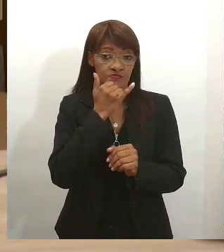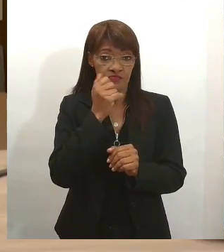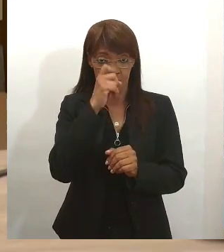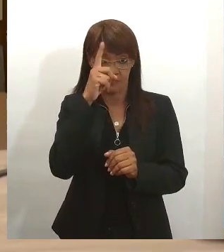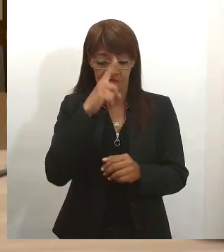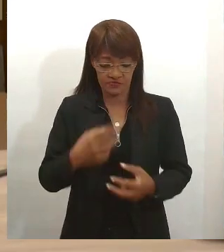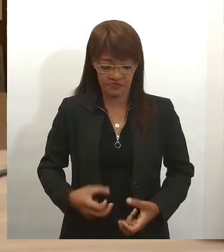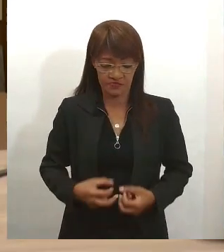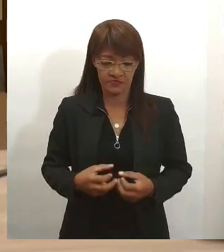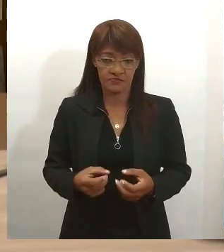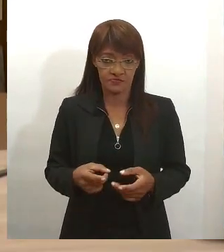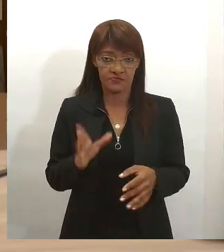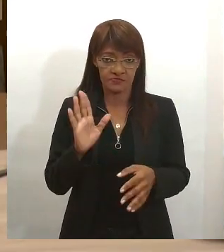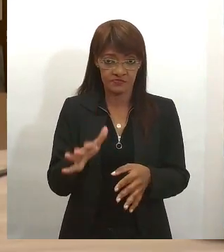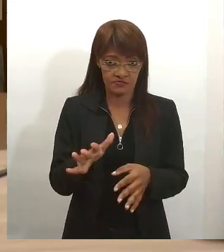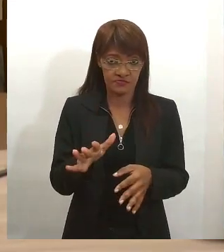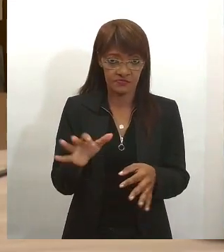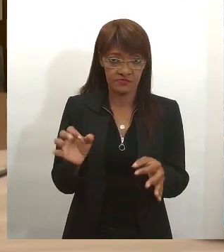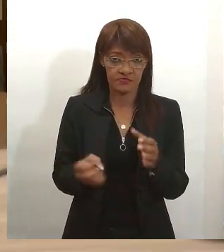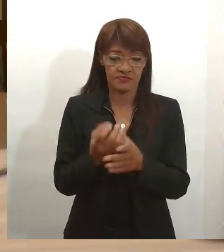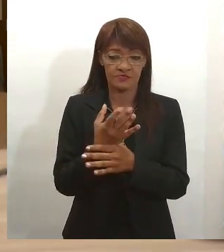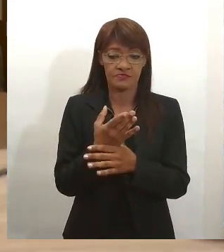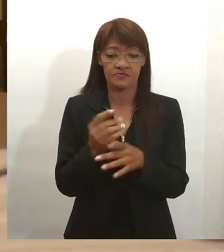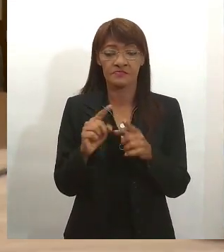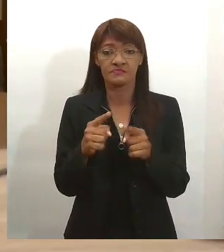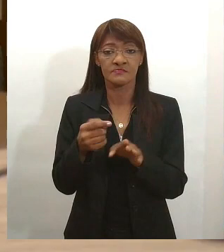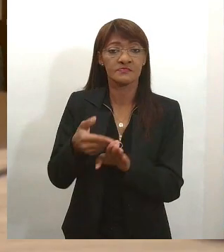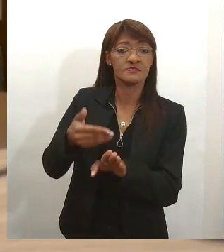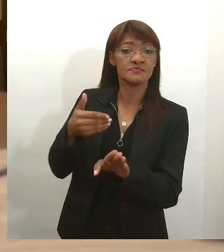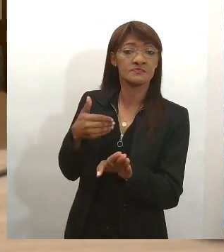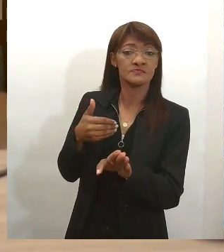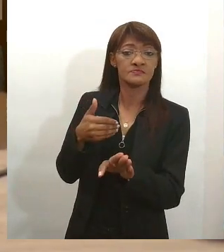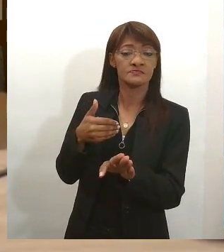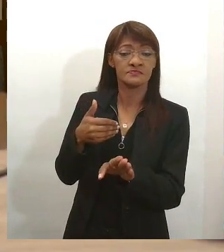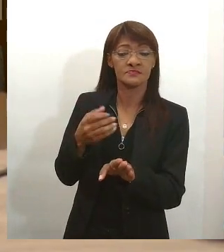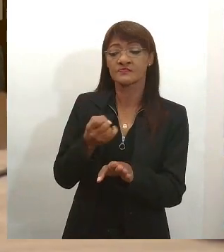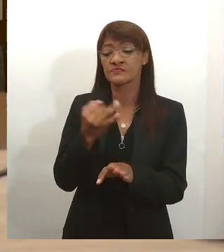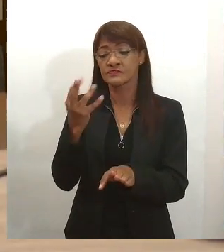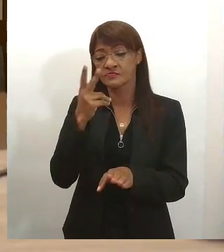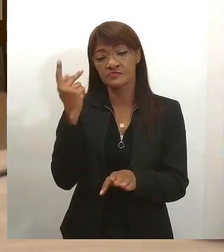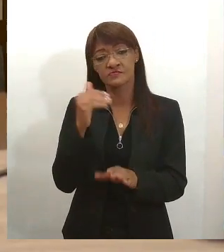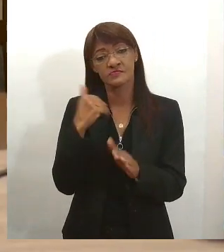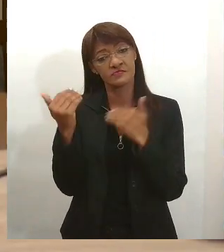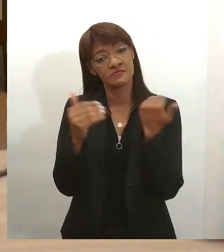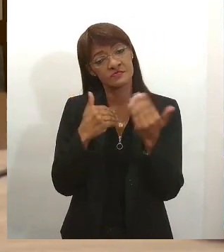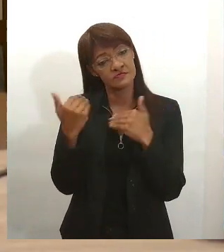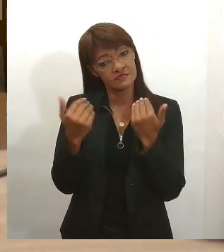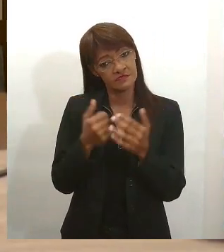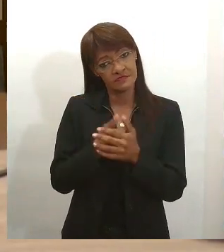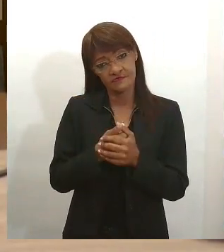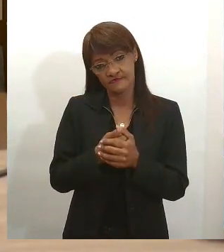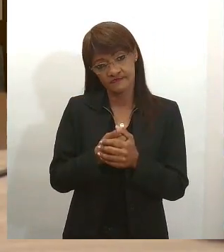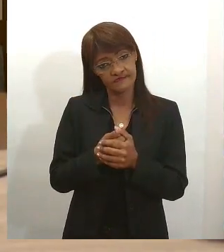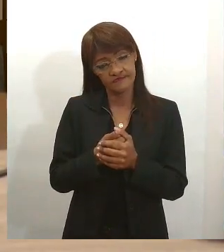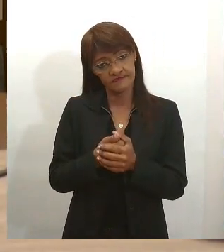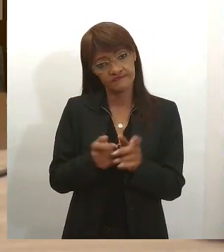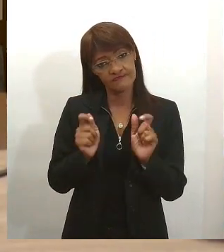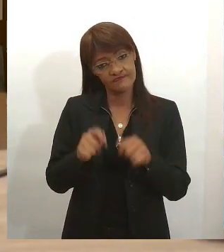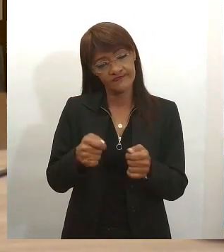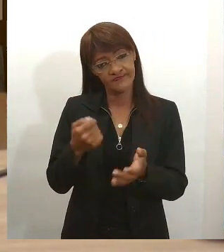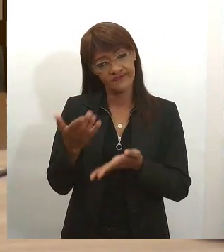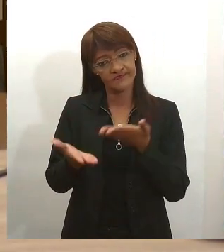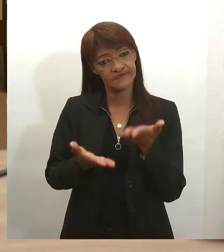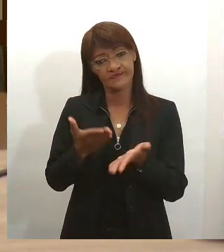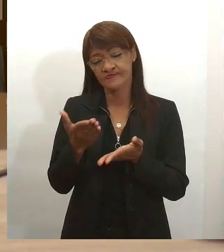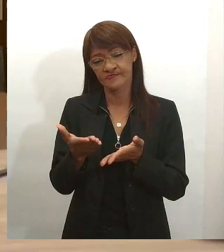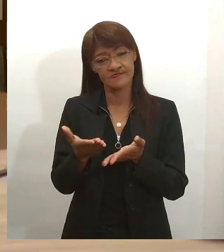vidas estão sendo perdidas porque podia ter um tratamento, poderia dar